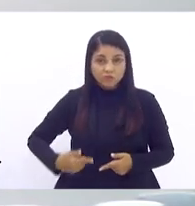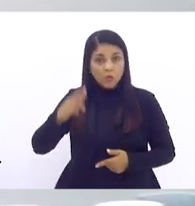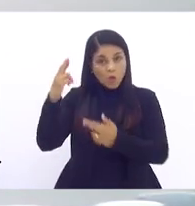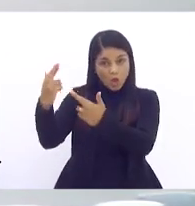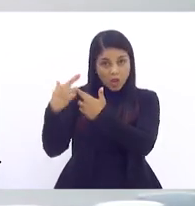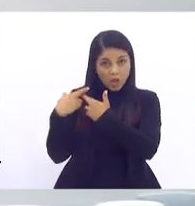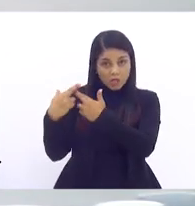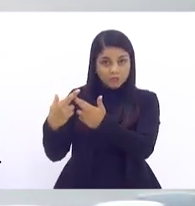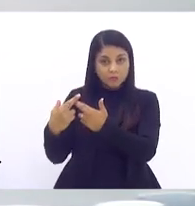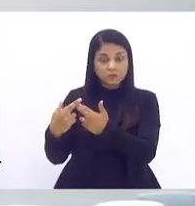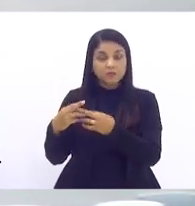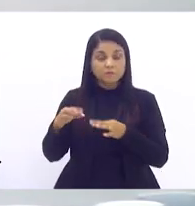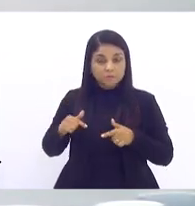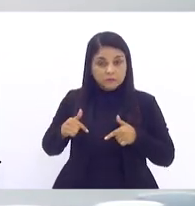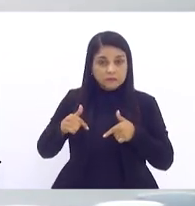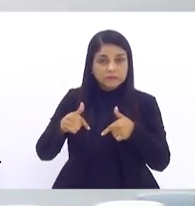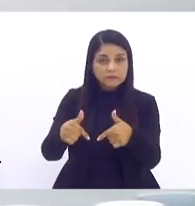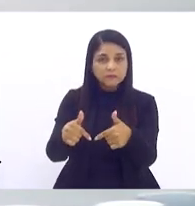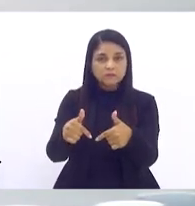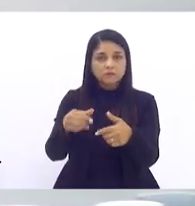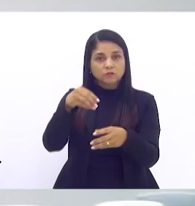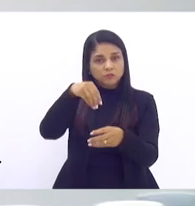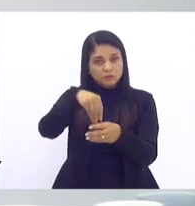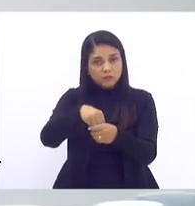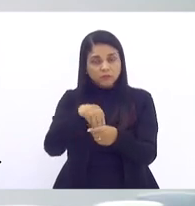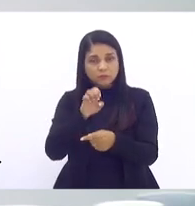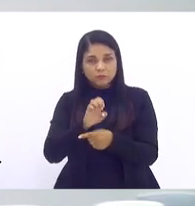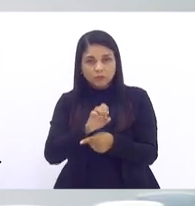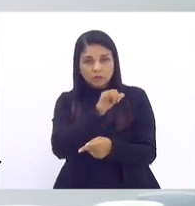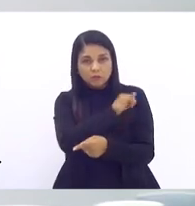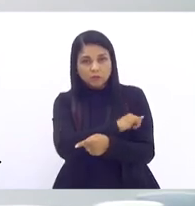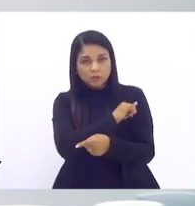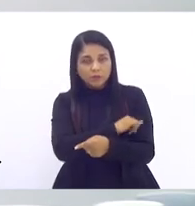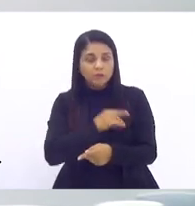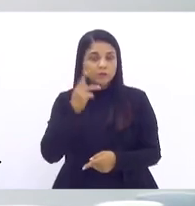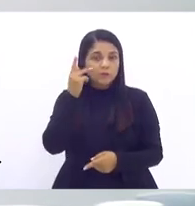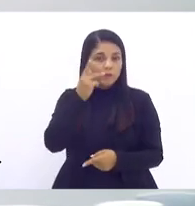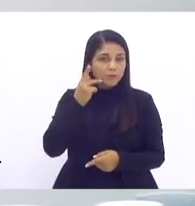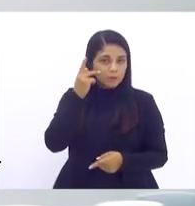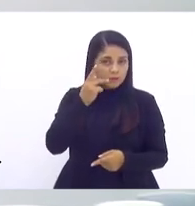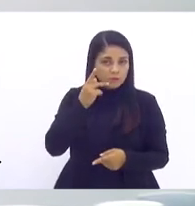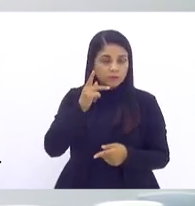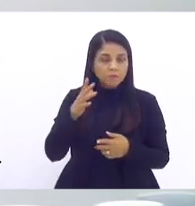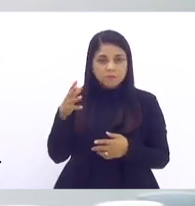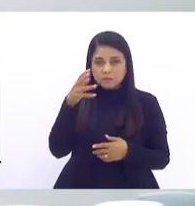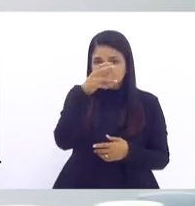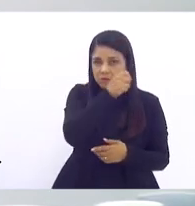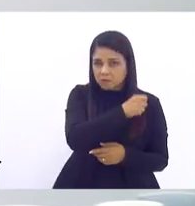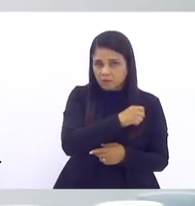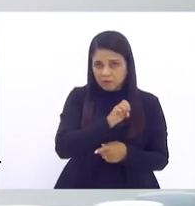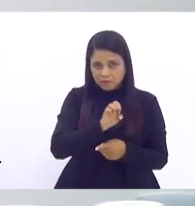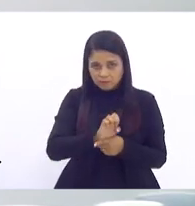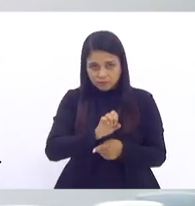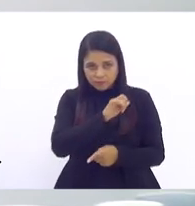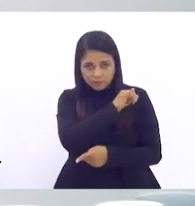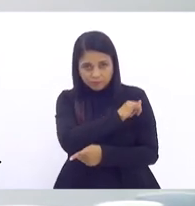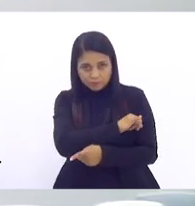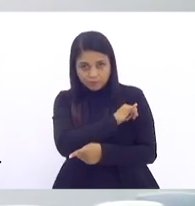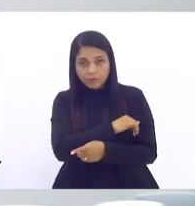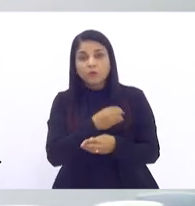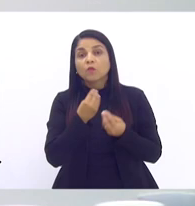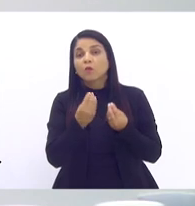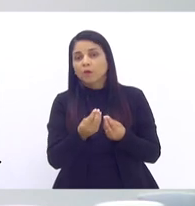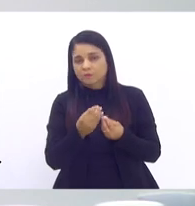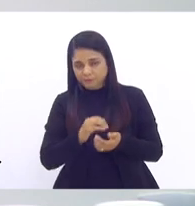por todas as ações que nós precisamos fazer da política para salvar o estado do Rio de Janeiro mas eu eu quero